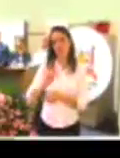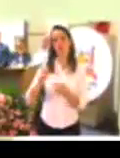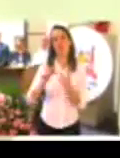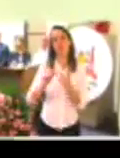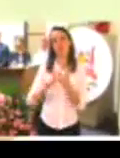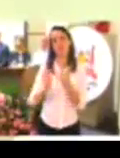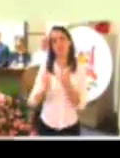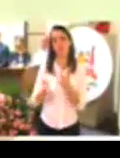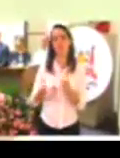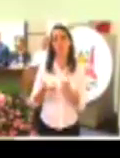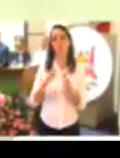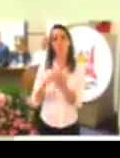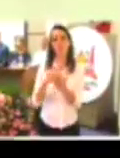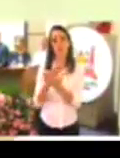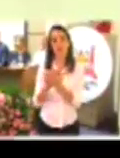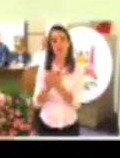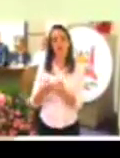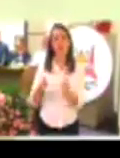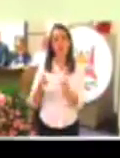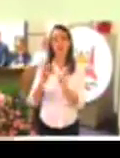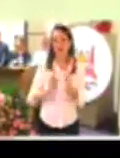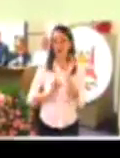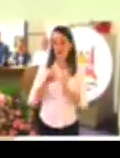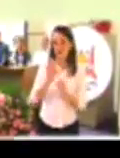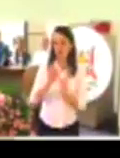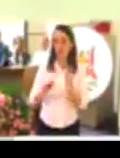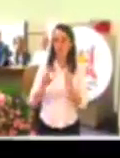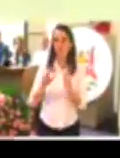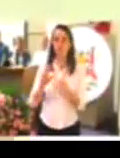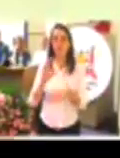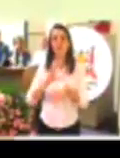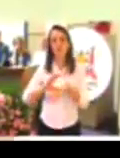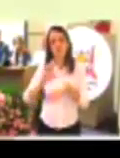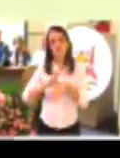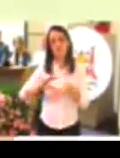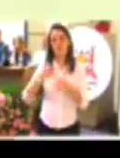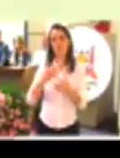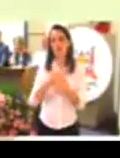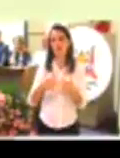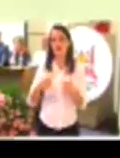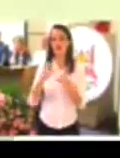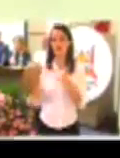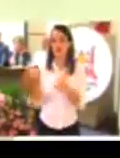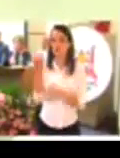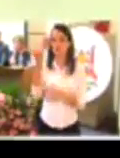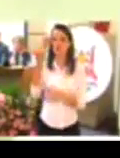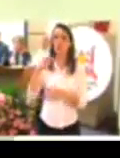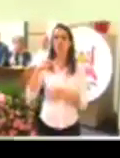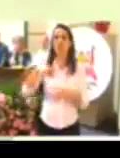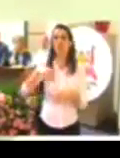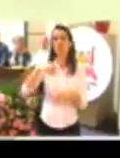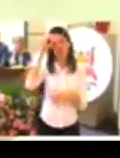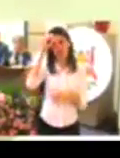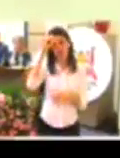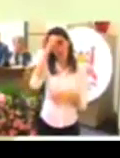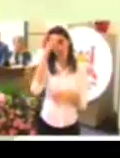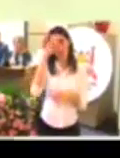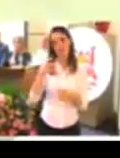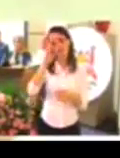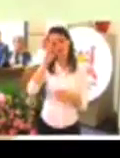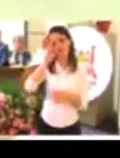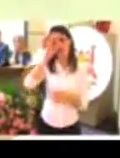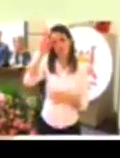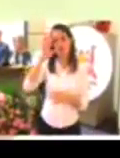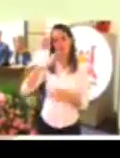tem faculdades, que tem escolas técnicas, que exporta conhecimento, pode ser também uma cidade de referência